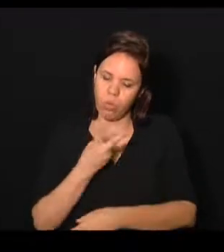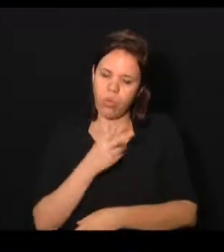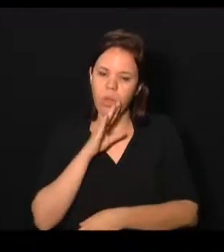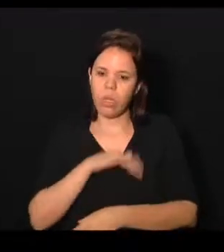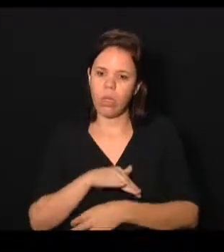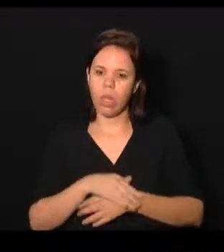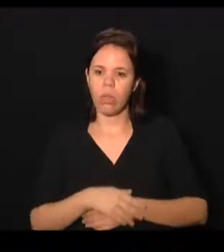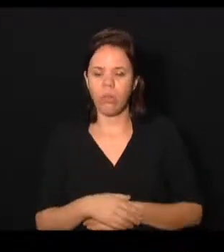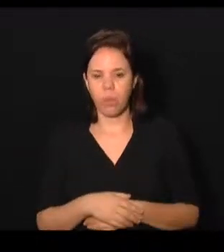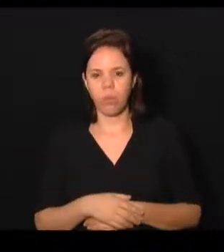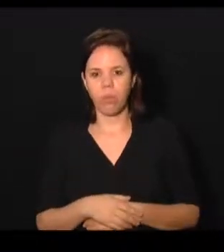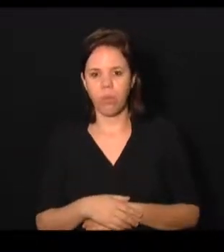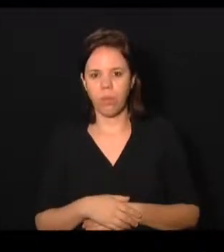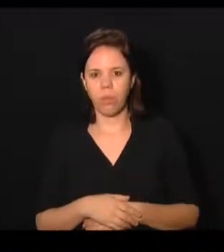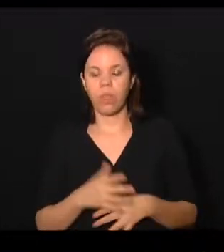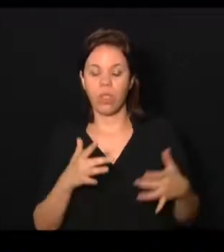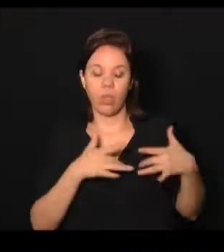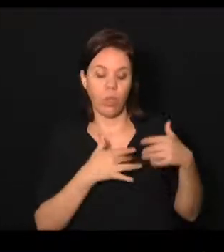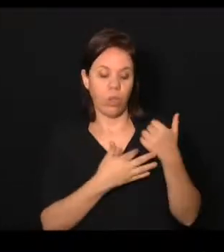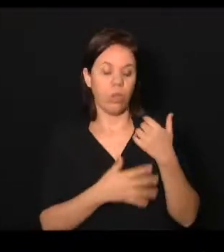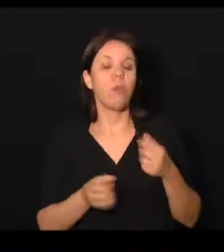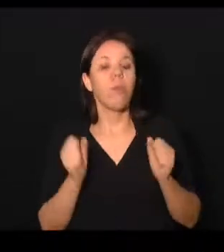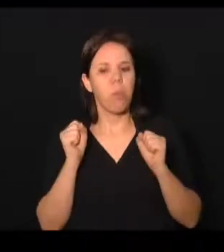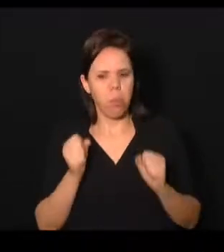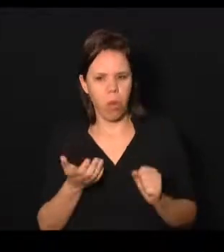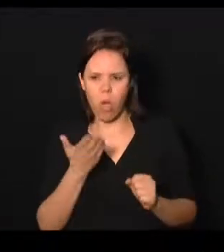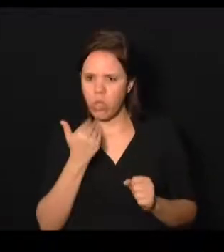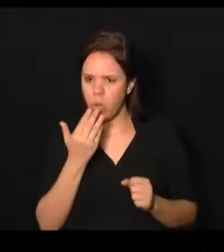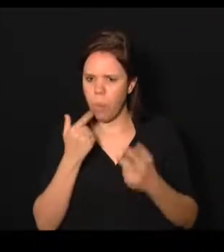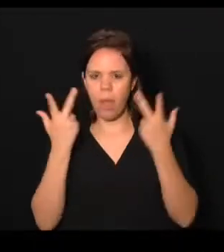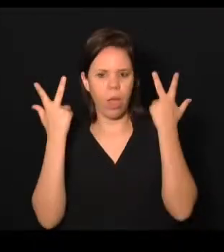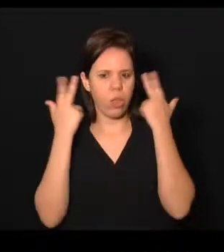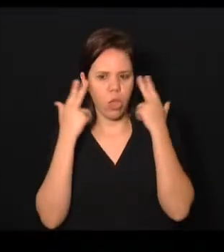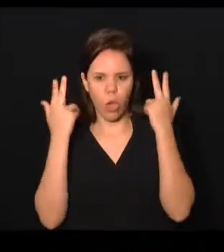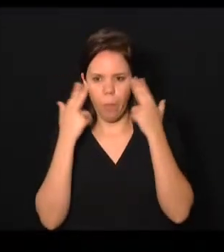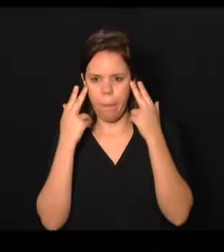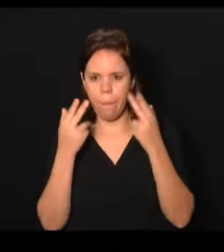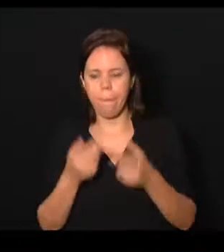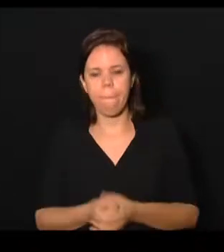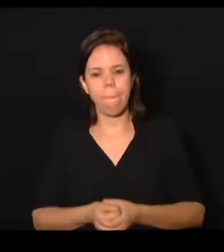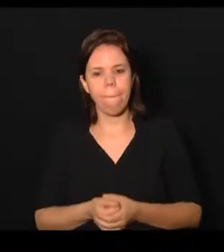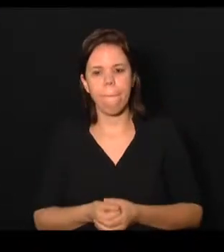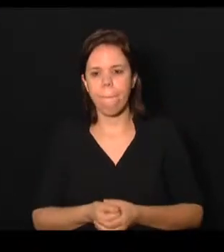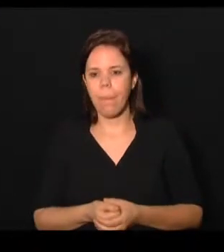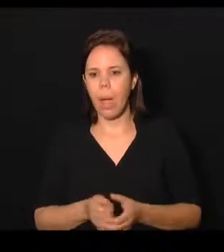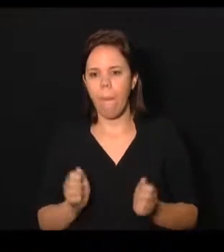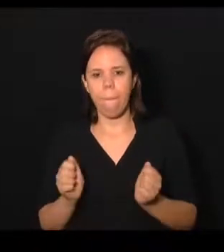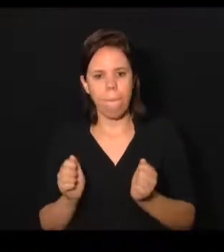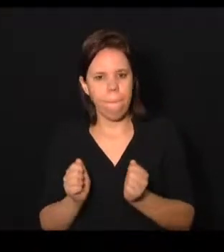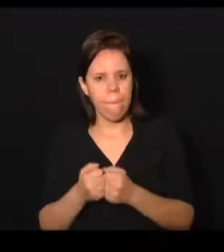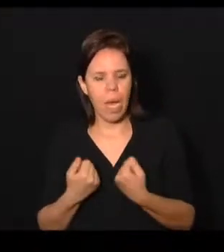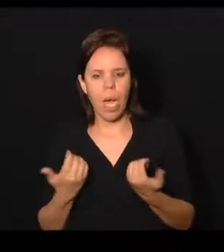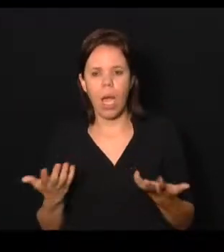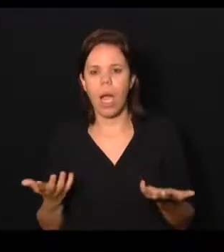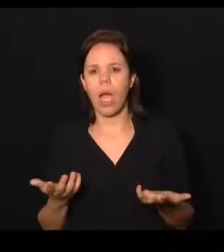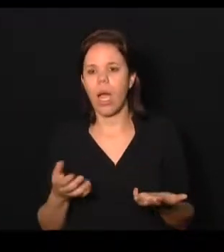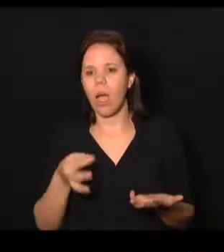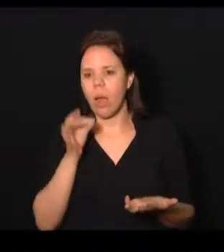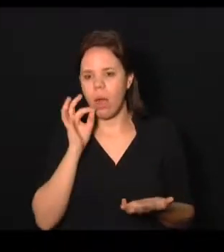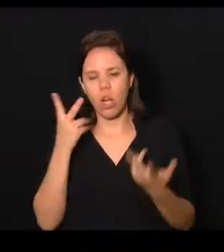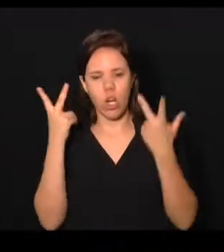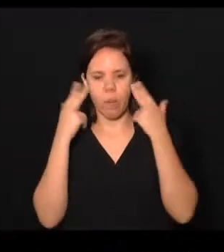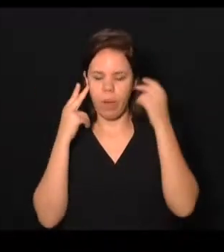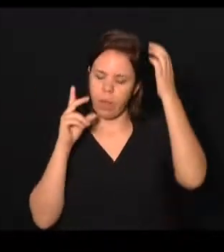sangue. Para doar sangue, você pode se alimentar normalmente, toma o seu café da manhã habitual. Apenas o almoço, que a